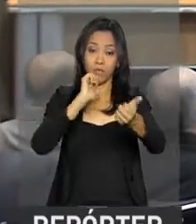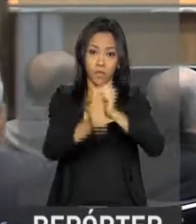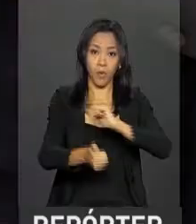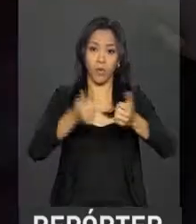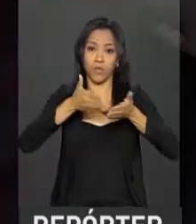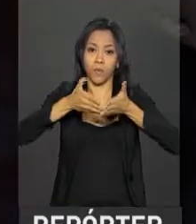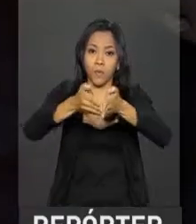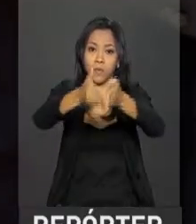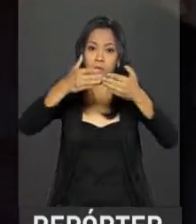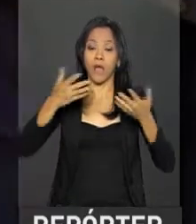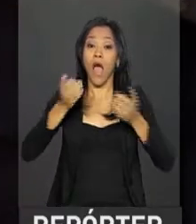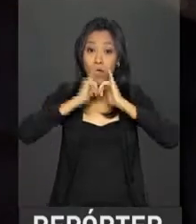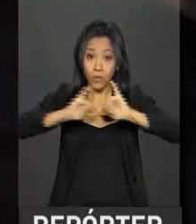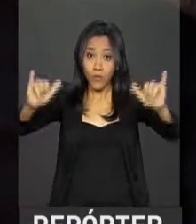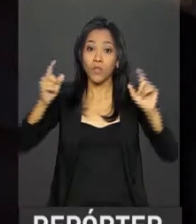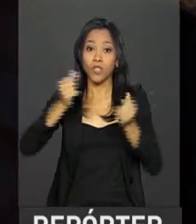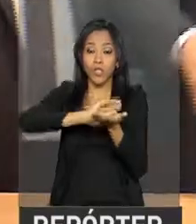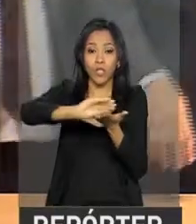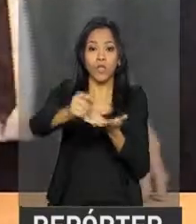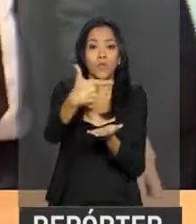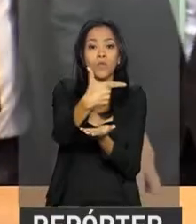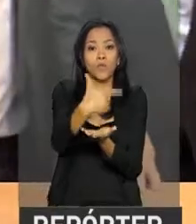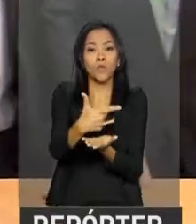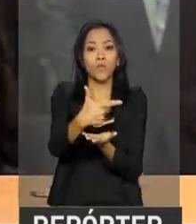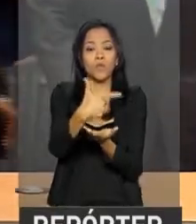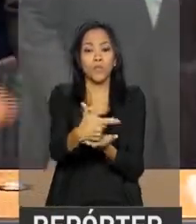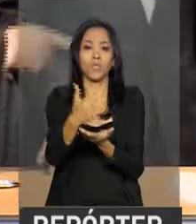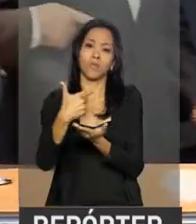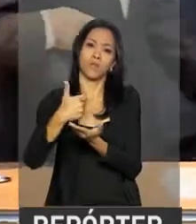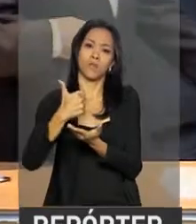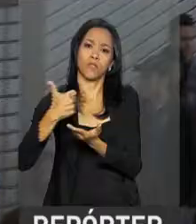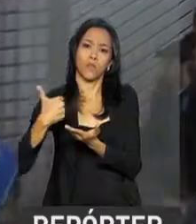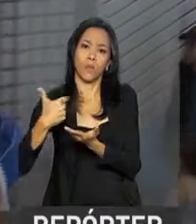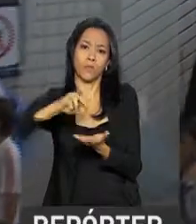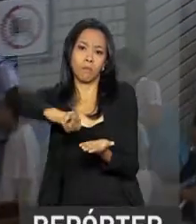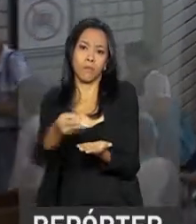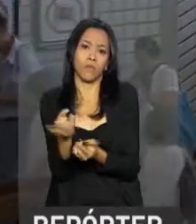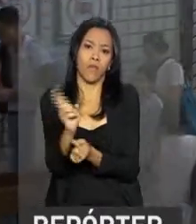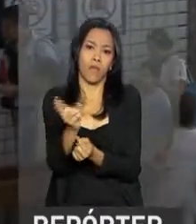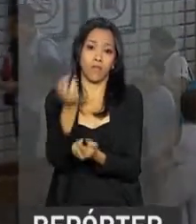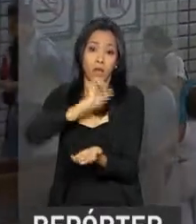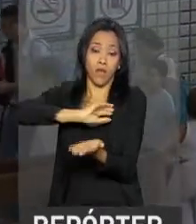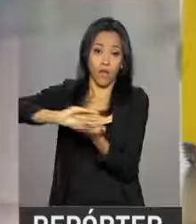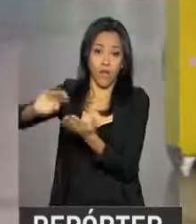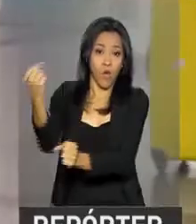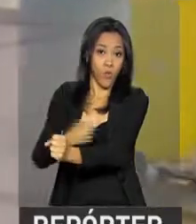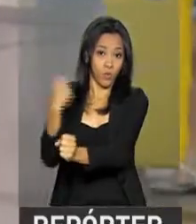aviação anunciou investimentos de 212 milhões de reais para reforma ampliação